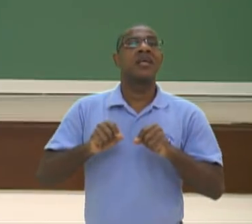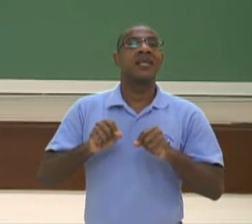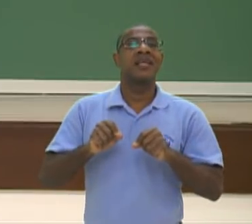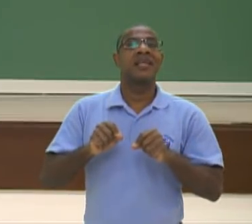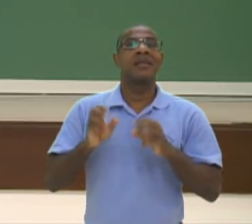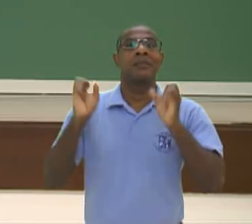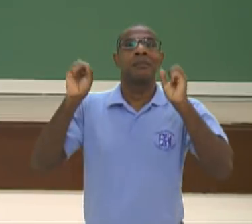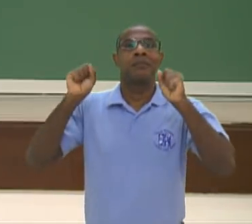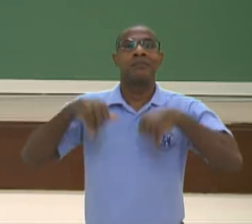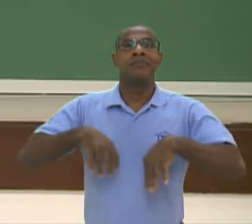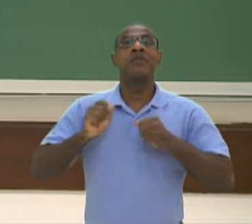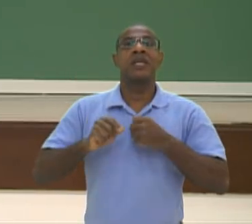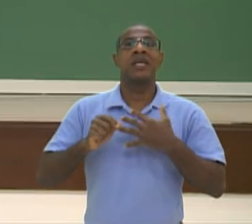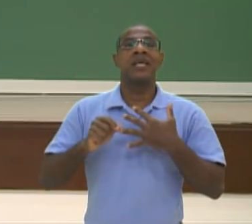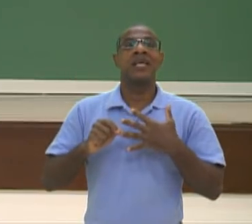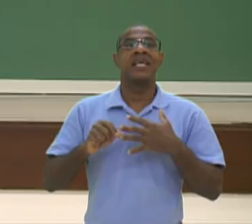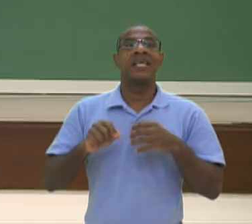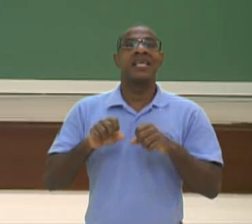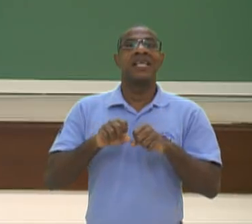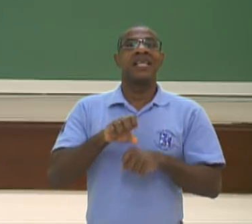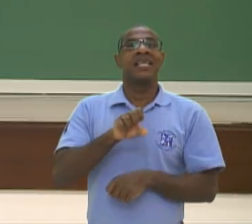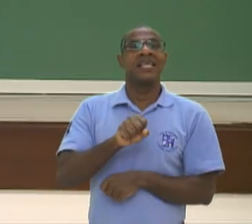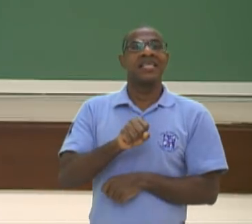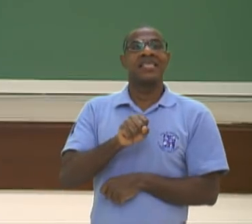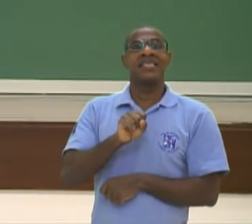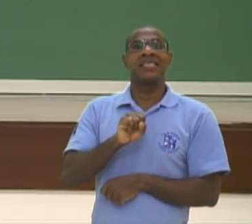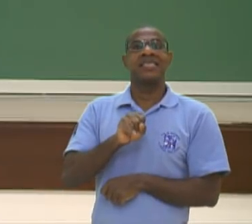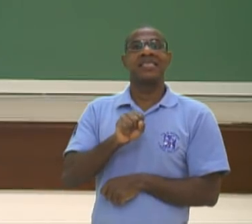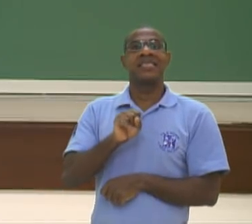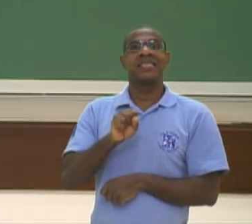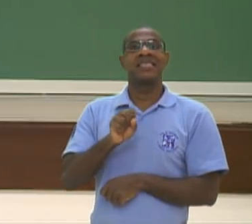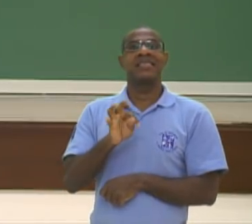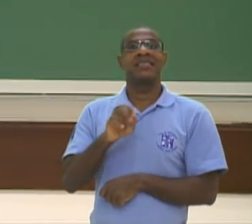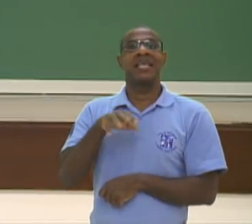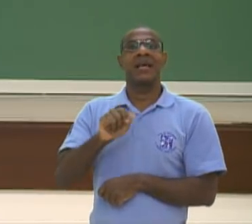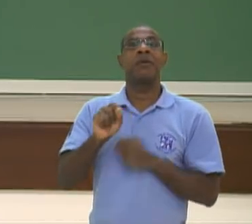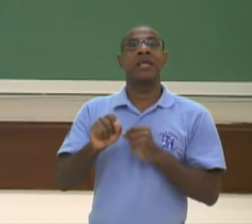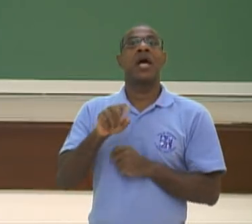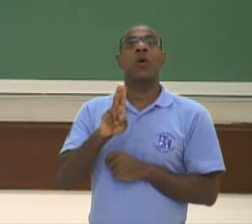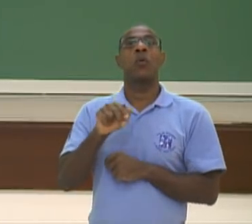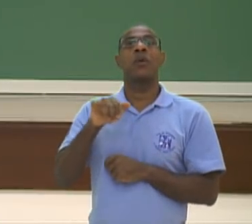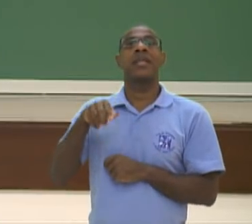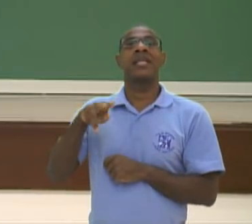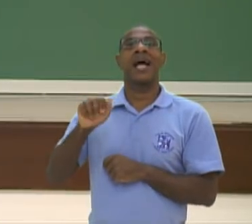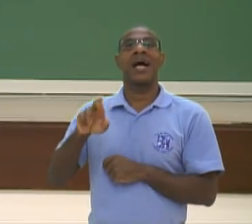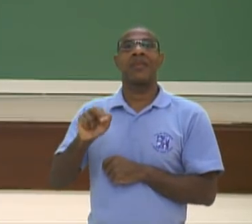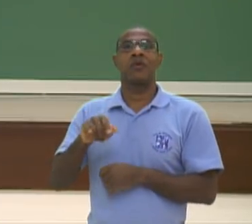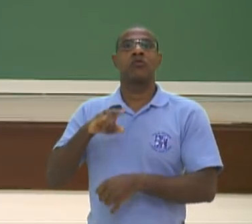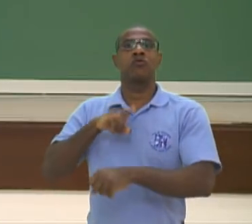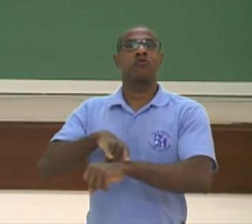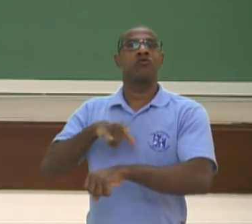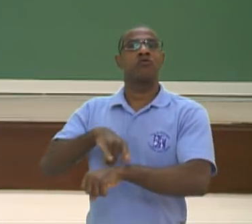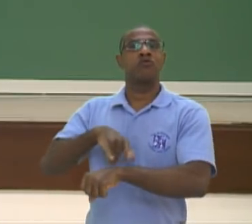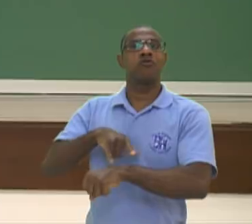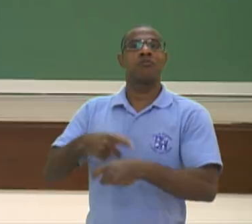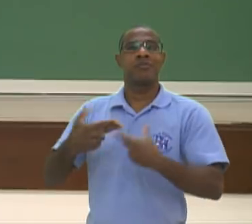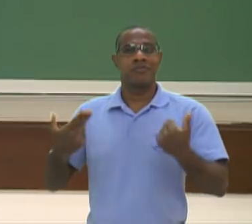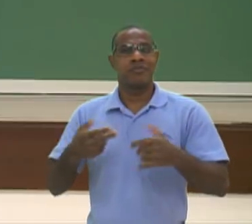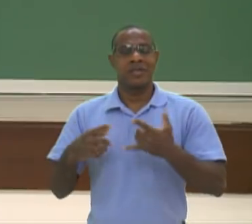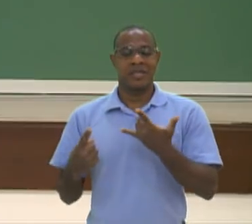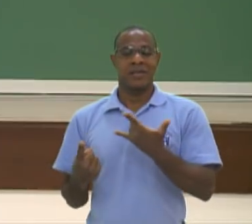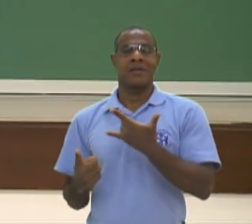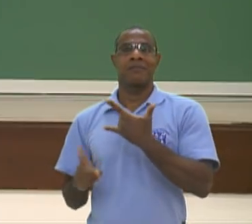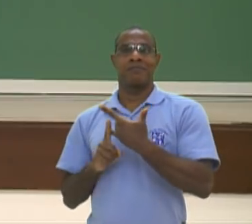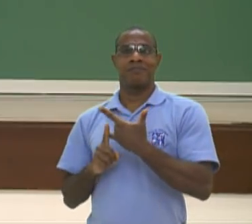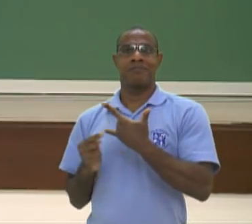sistema urinário, que faz todo aquele trabalho de retirar as toxinas produzidas pelos outros